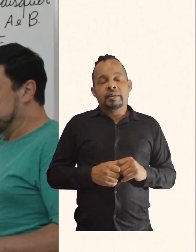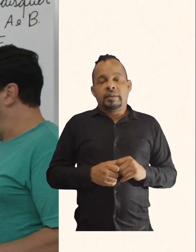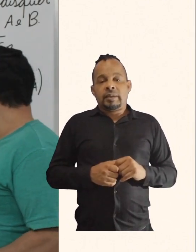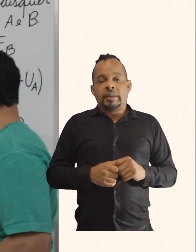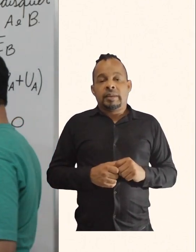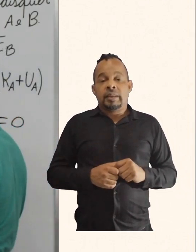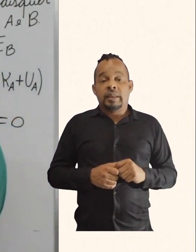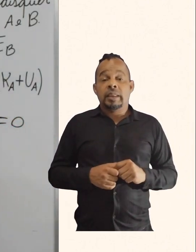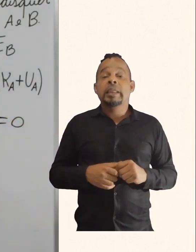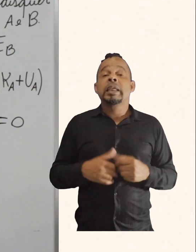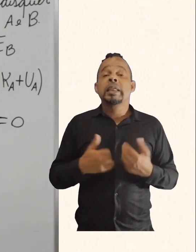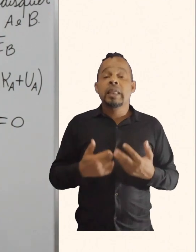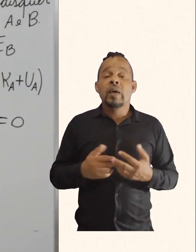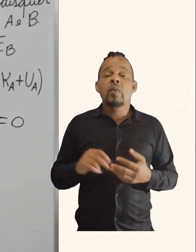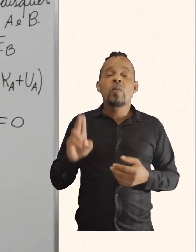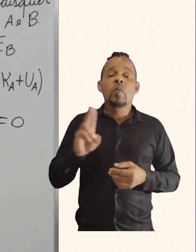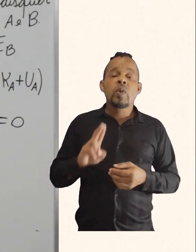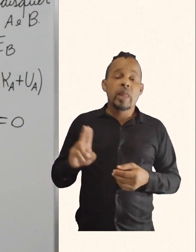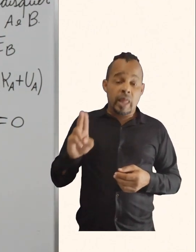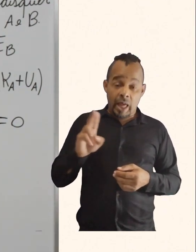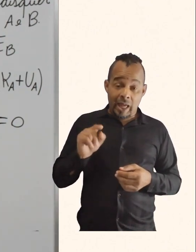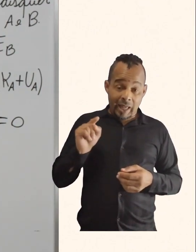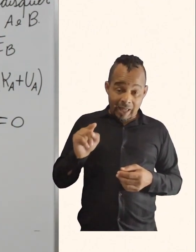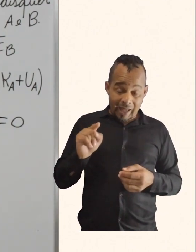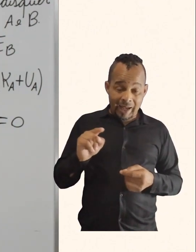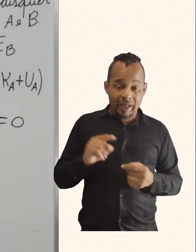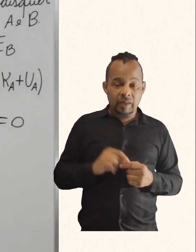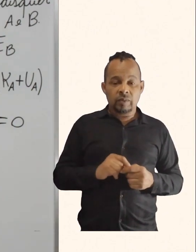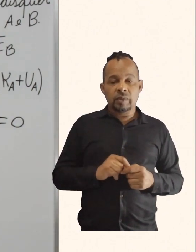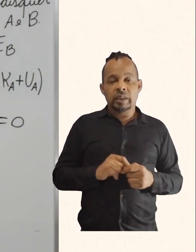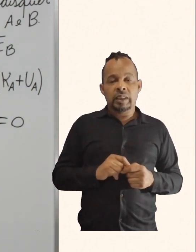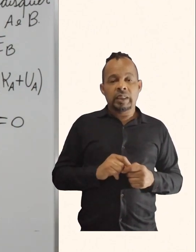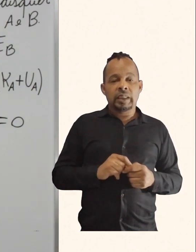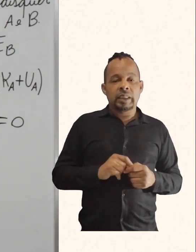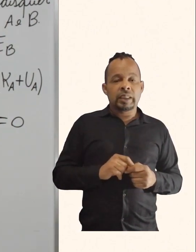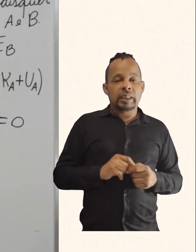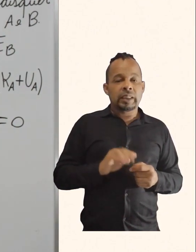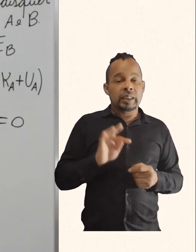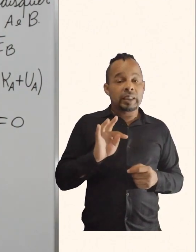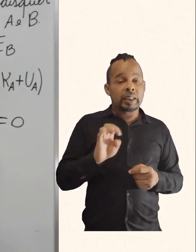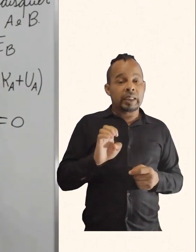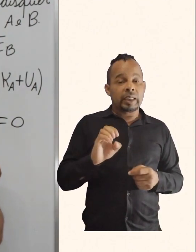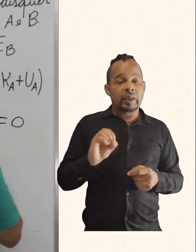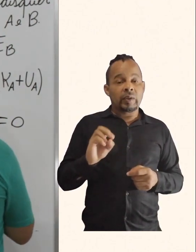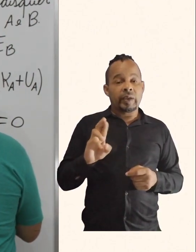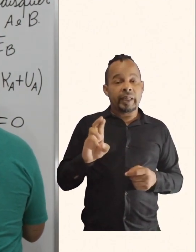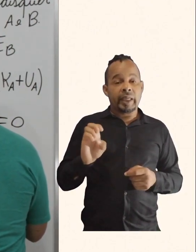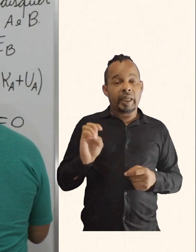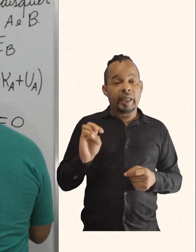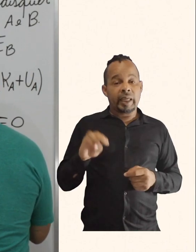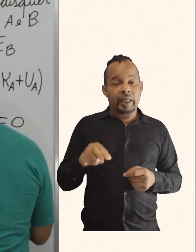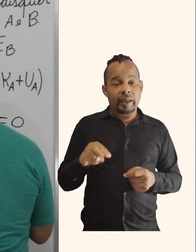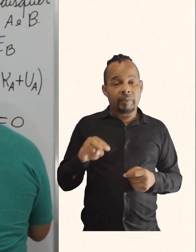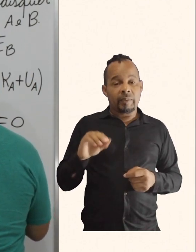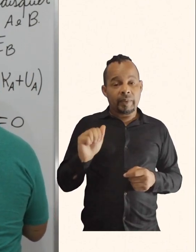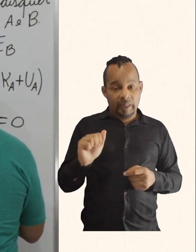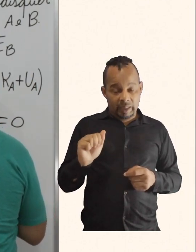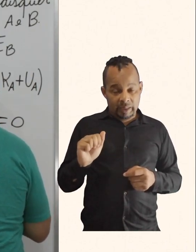Bacana? Utilizando aqui o teorema do trabalho e